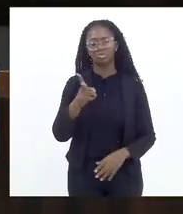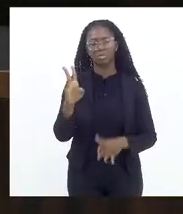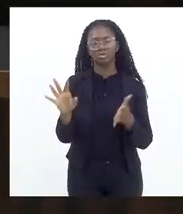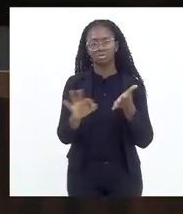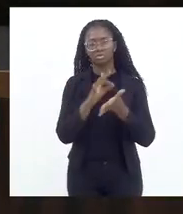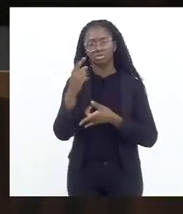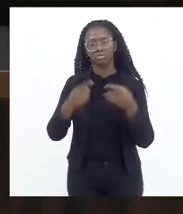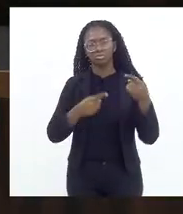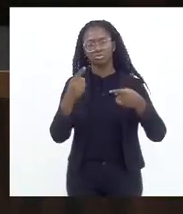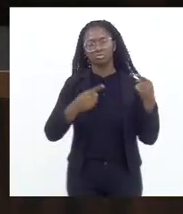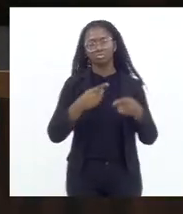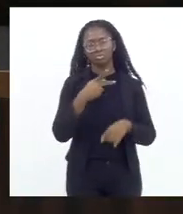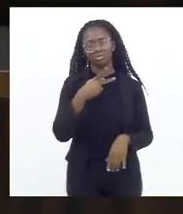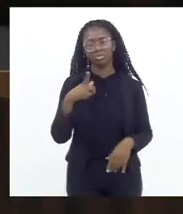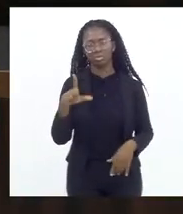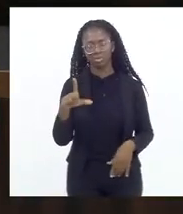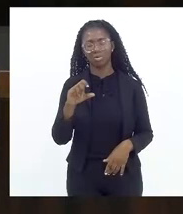projeto